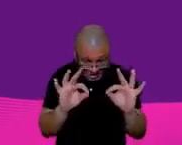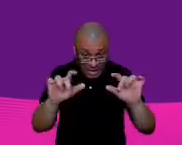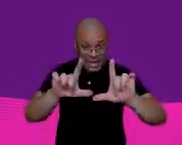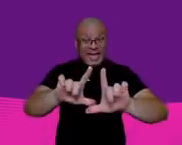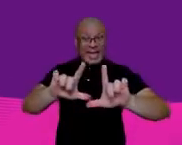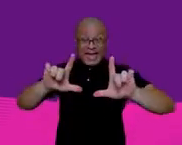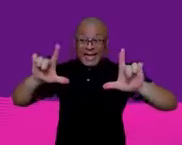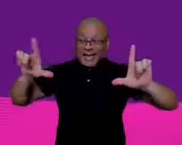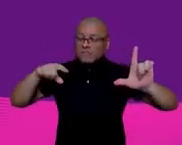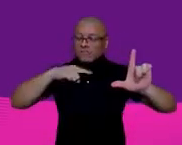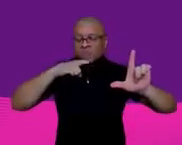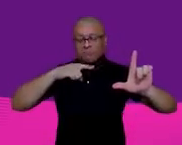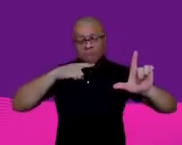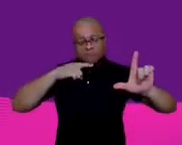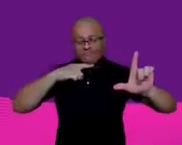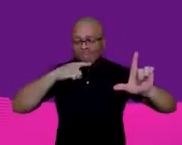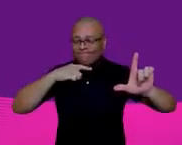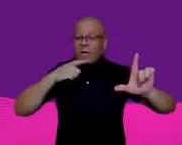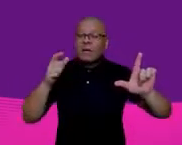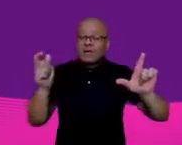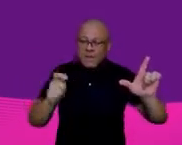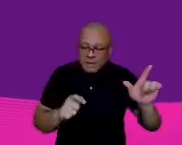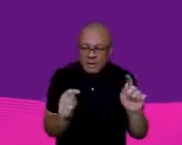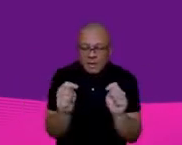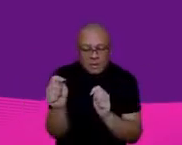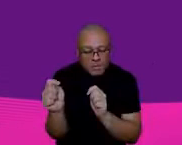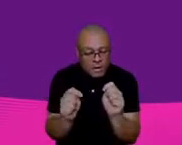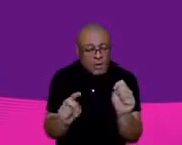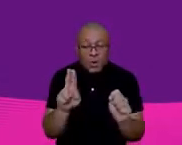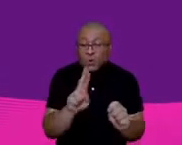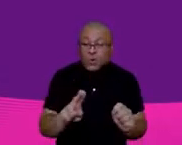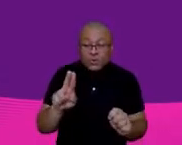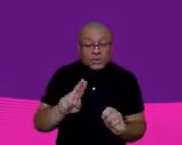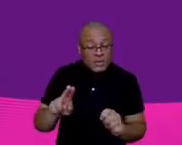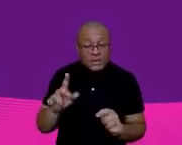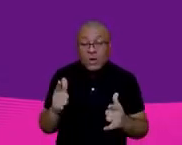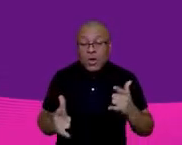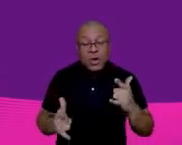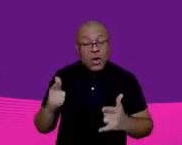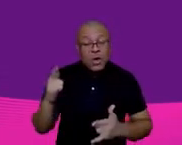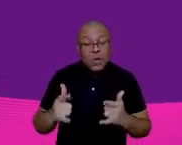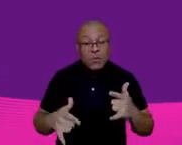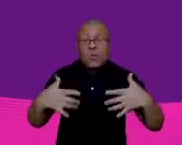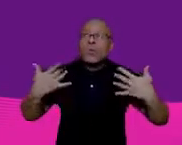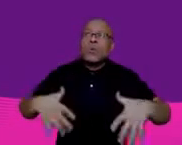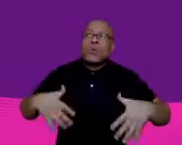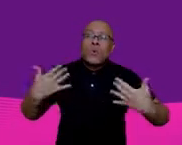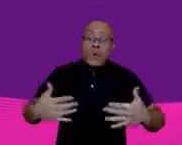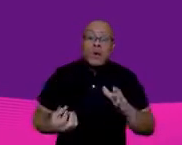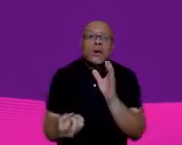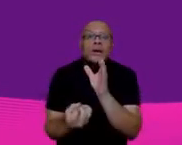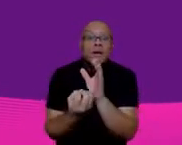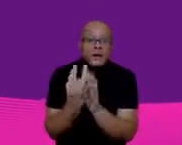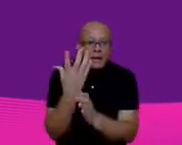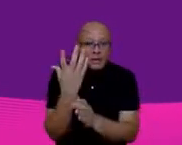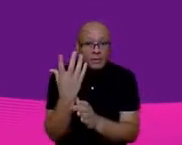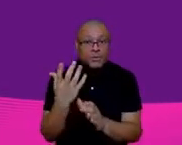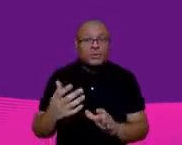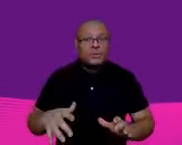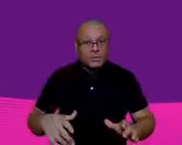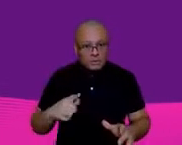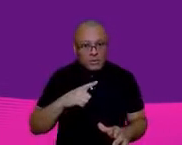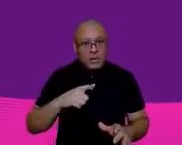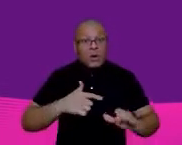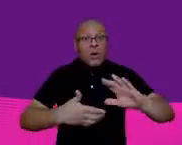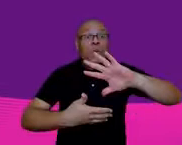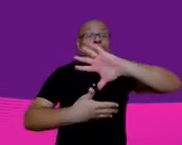isso pode ser controlado com a técnica robótica. Isso é incrível. Nós criamos um mapa, um blueprint, e